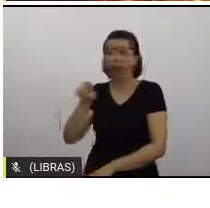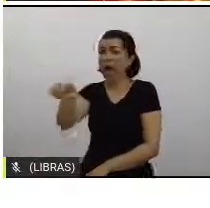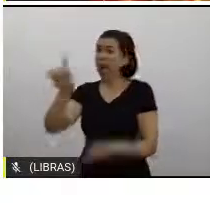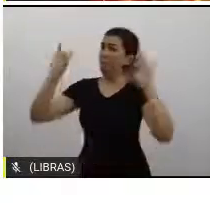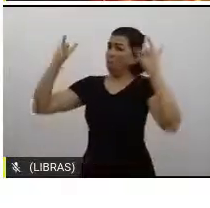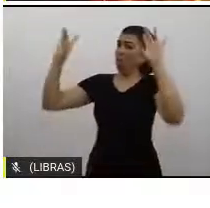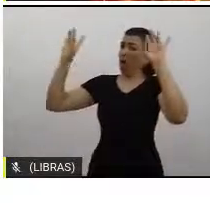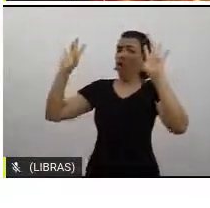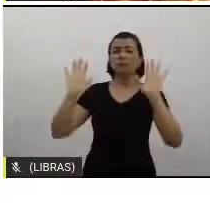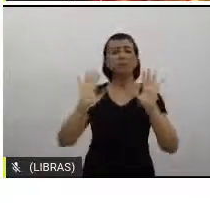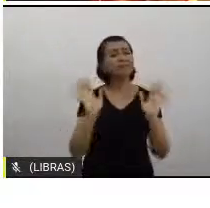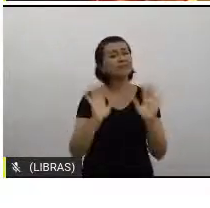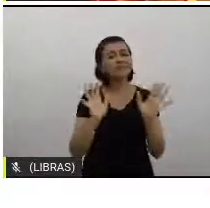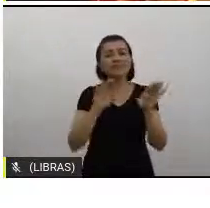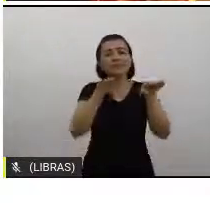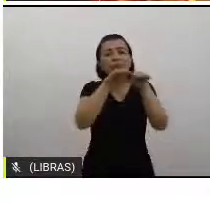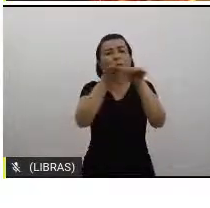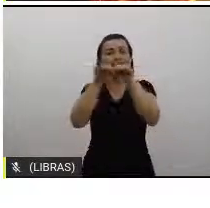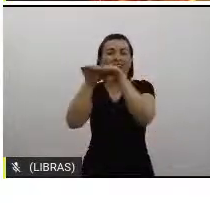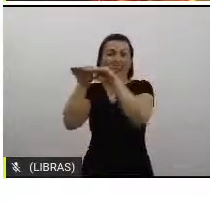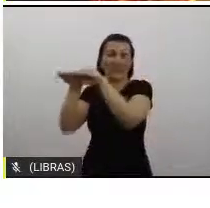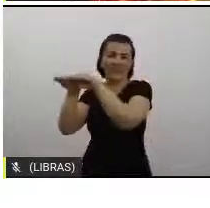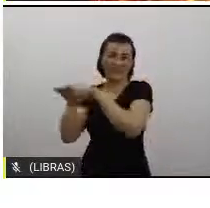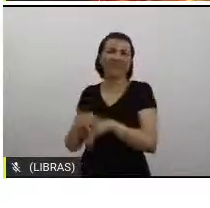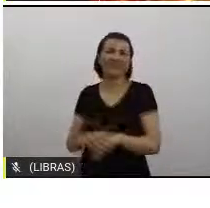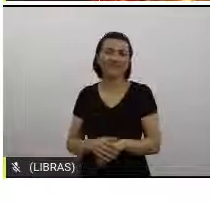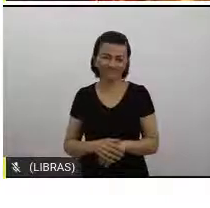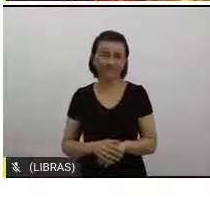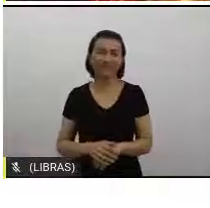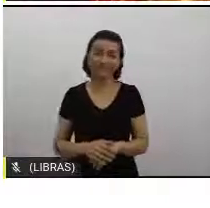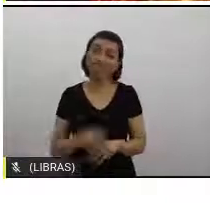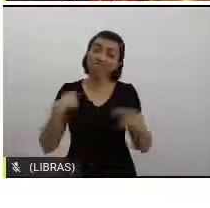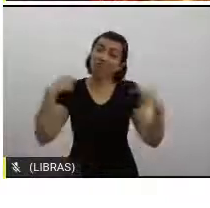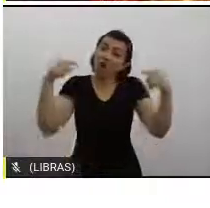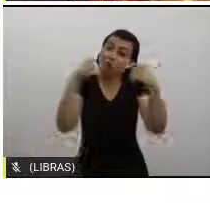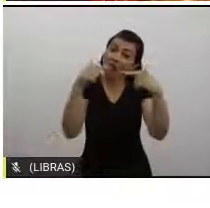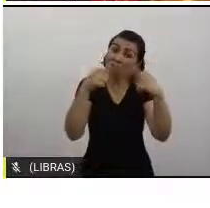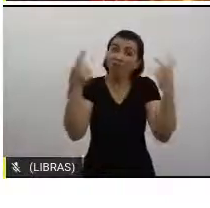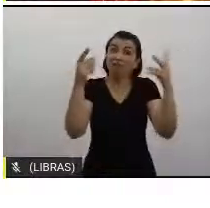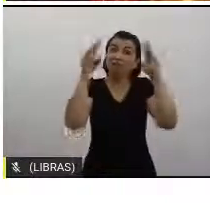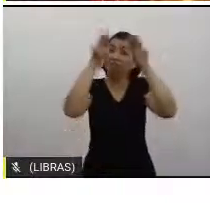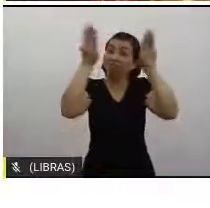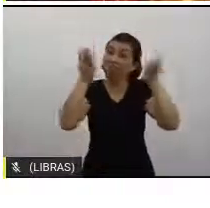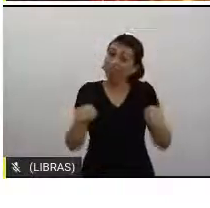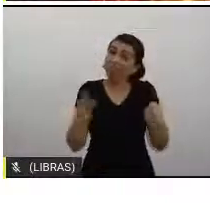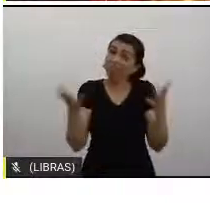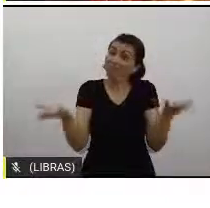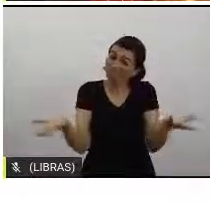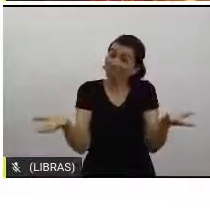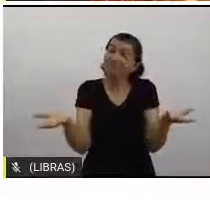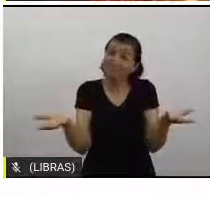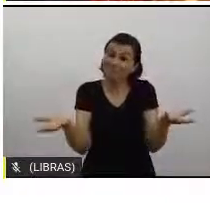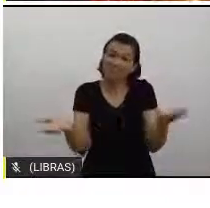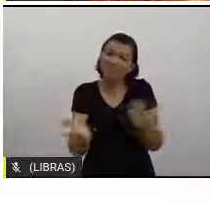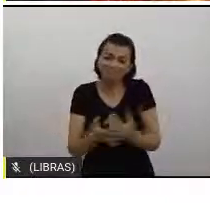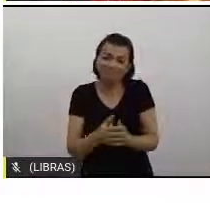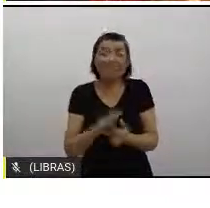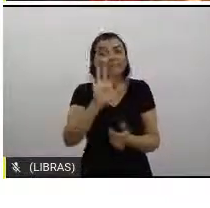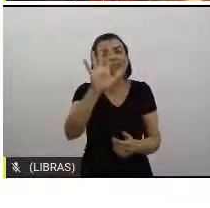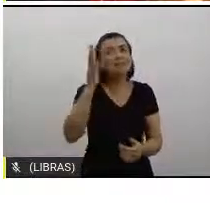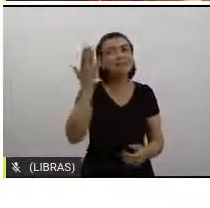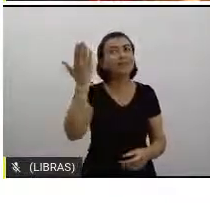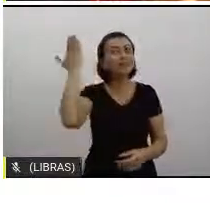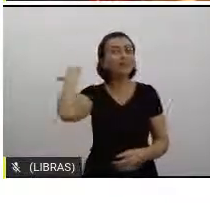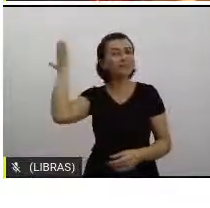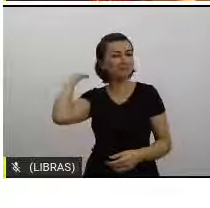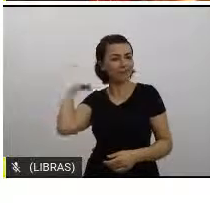E isso em relação a um museu, né, que hoje em dia menos, mas... O